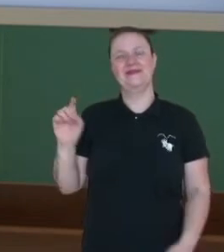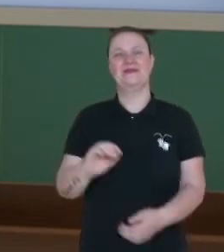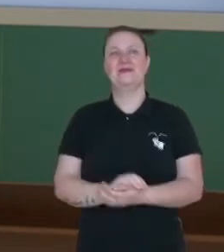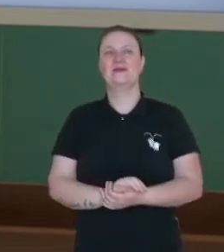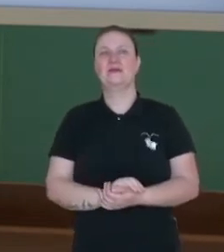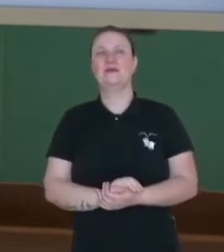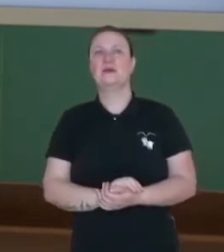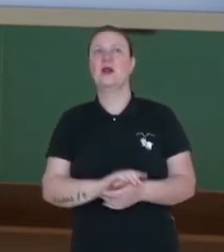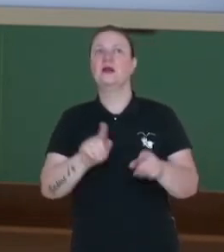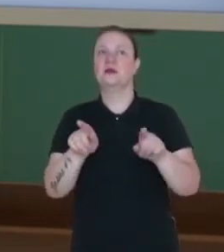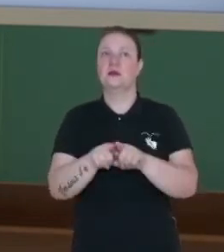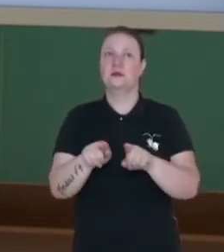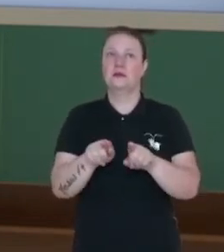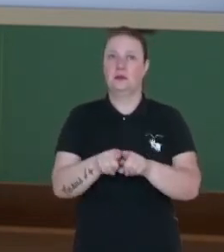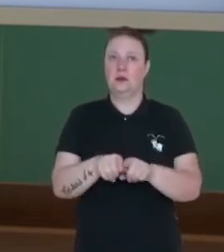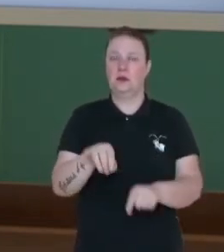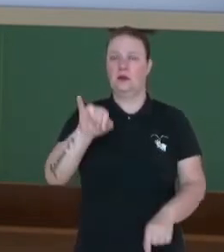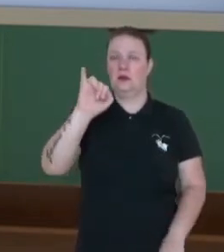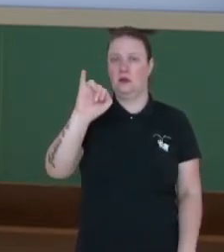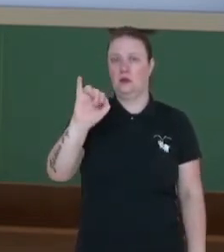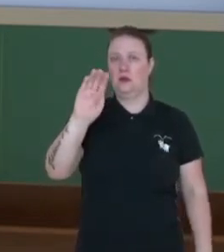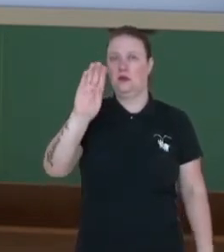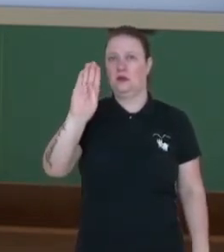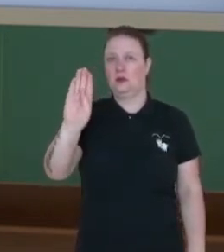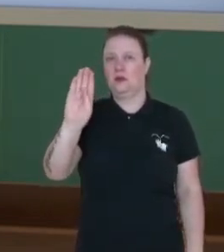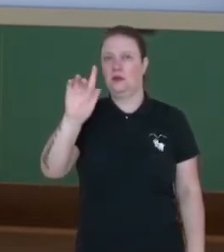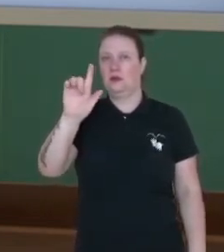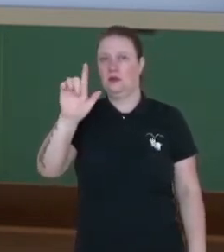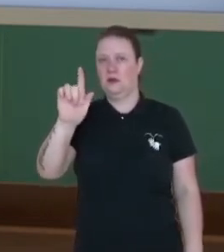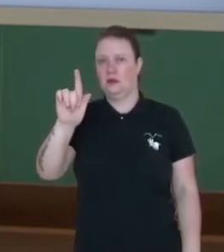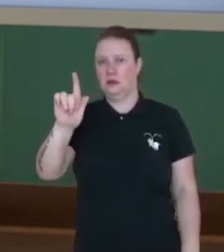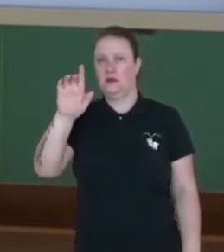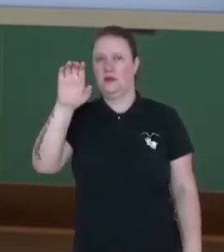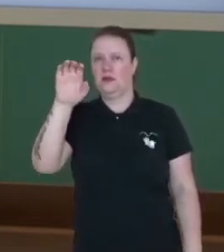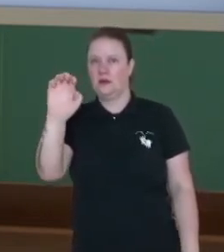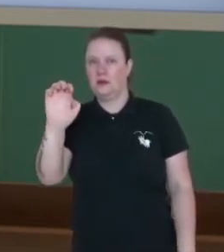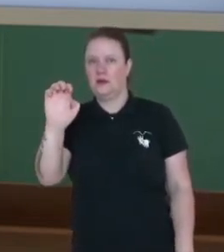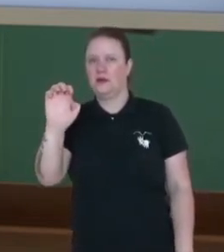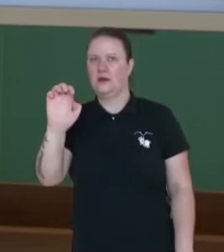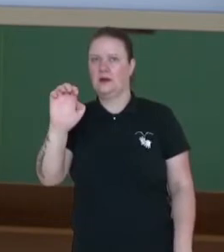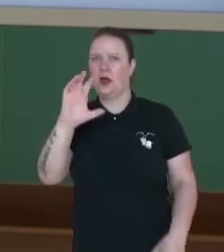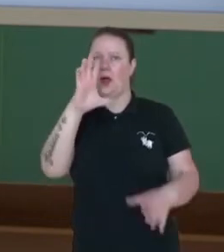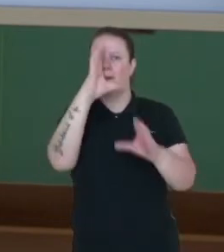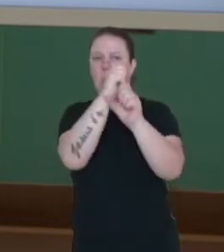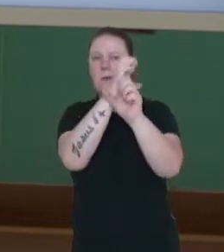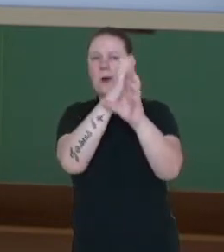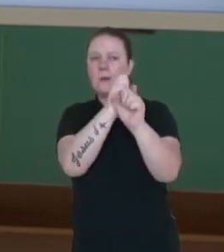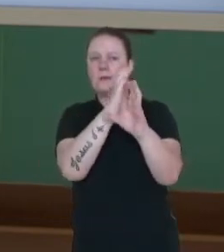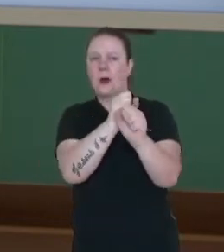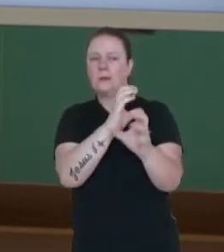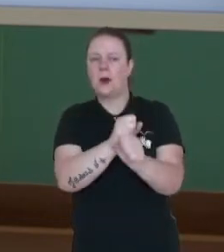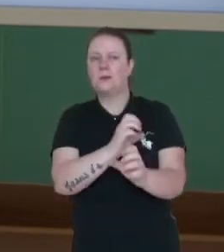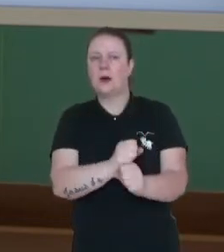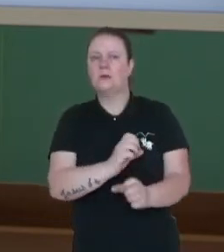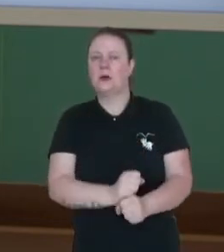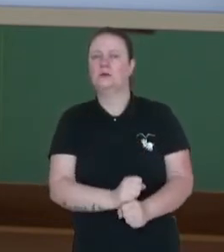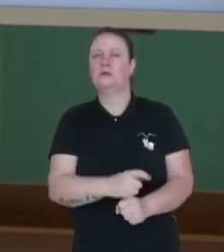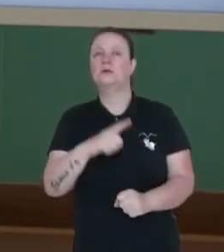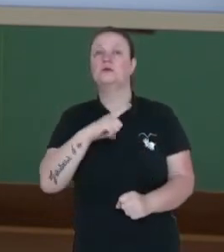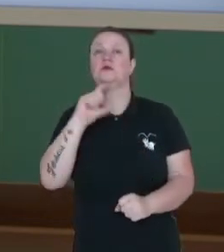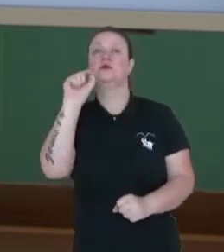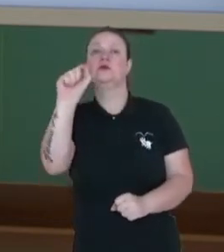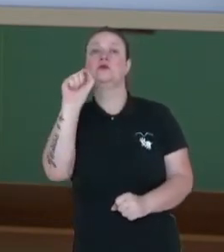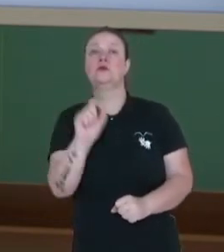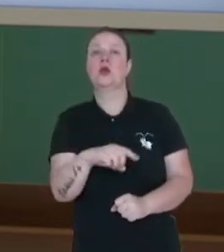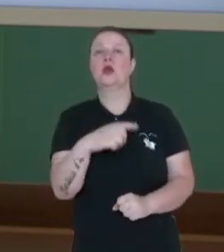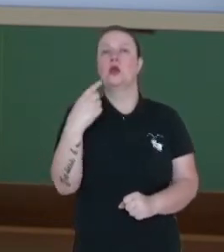de acordo com o Instituto Brasileiro de Geografia e Estatística, o Paraná conta com mais de 11 milhões de